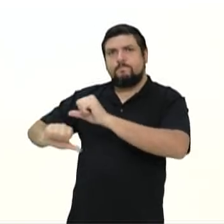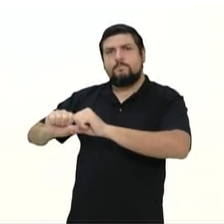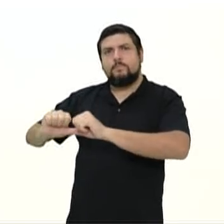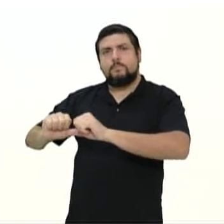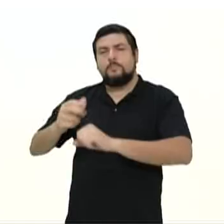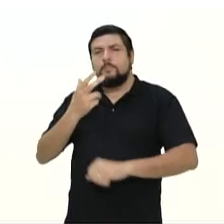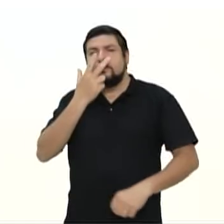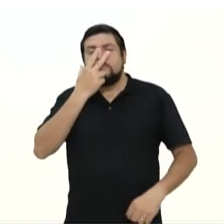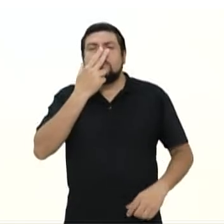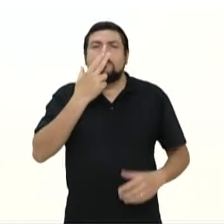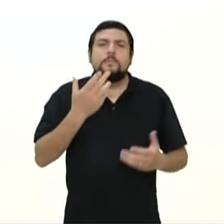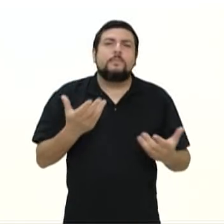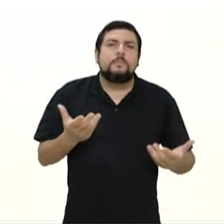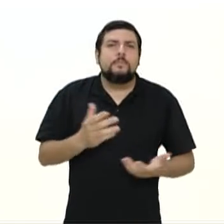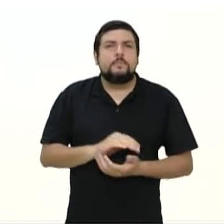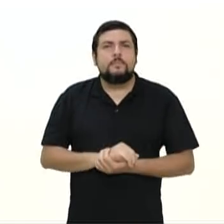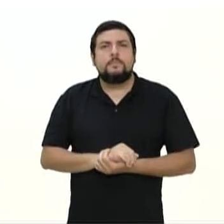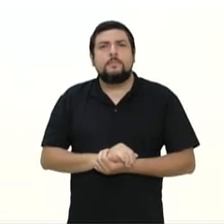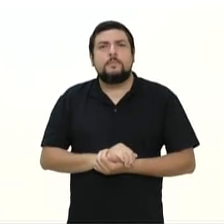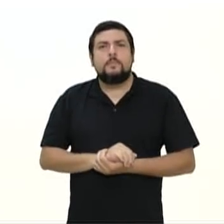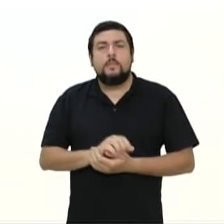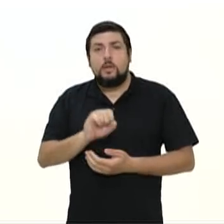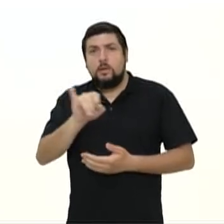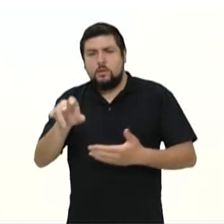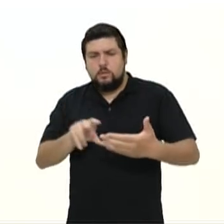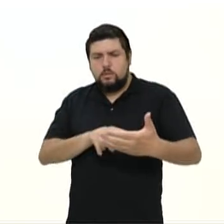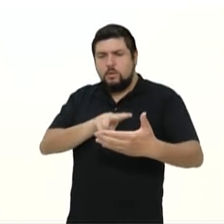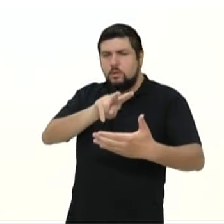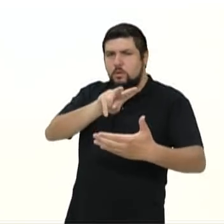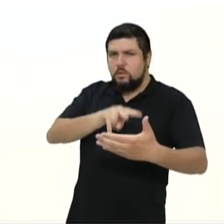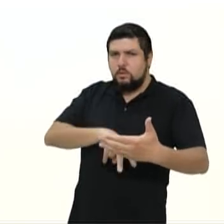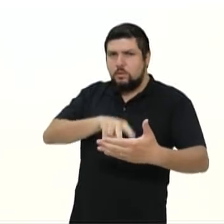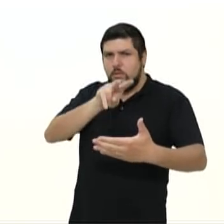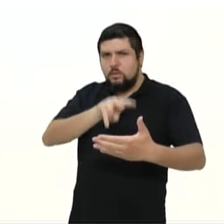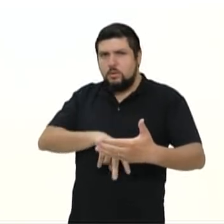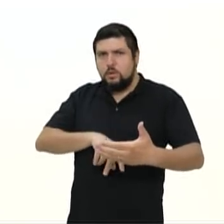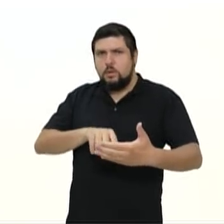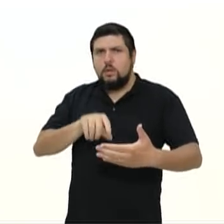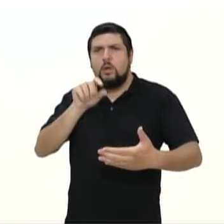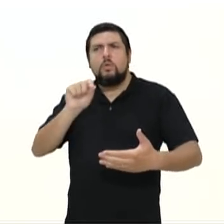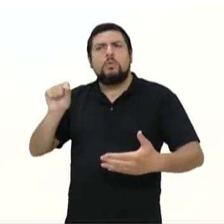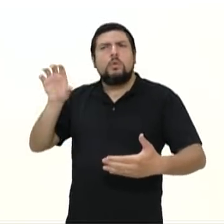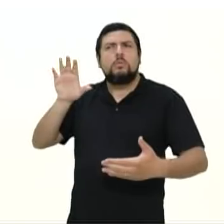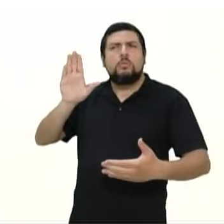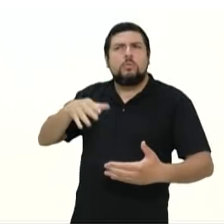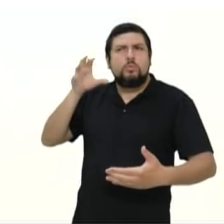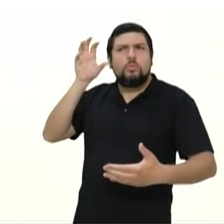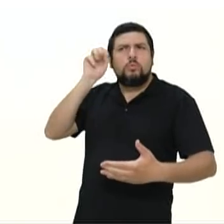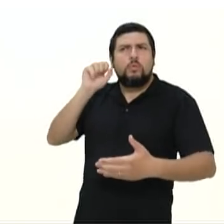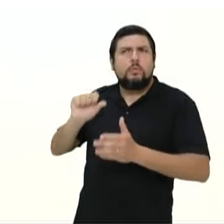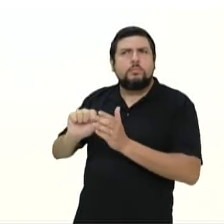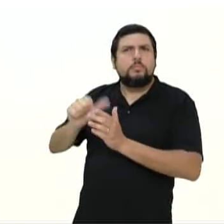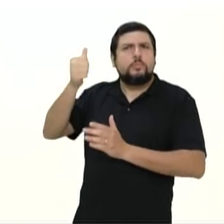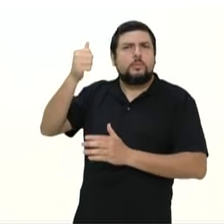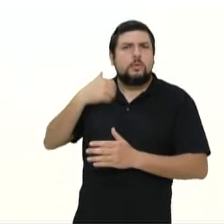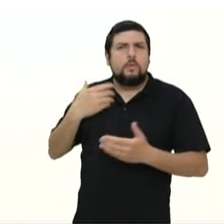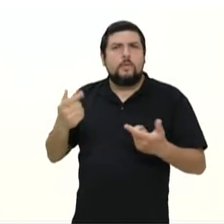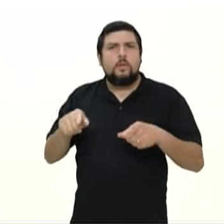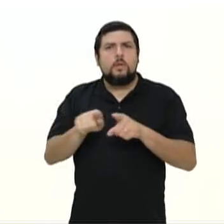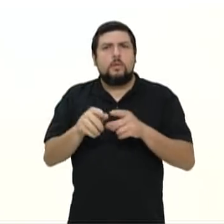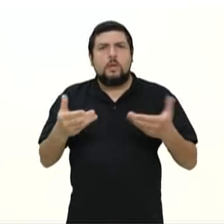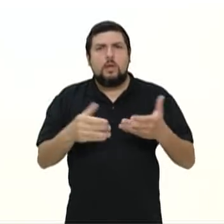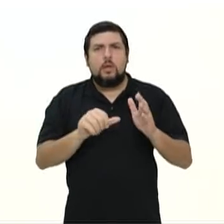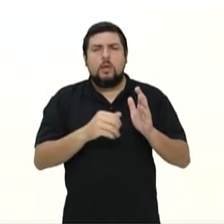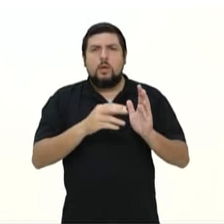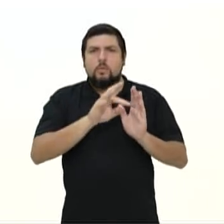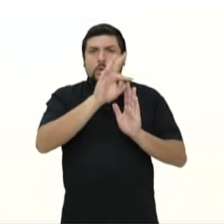vocês acham? Quando vocês escutaram, ou até mesmo quem escutou pela primeira vez agora, né, nesse trecho,